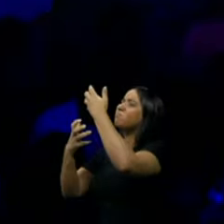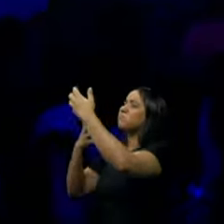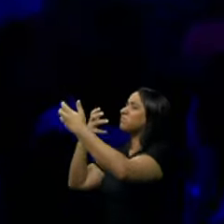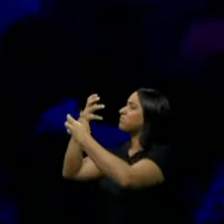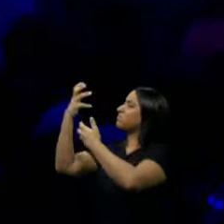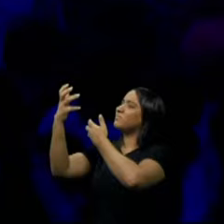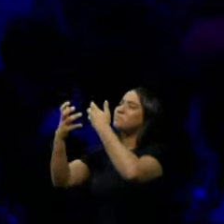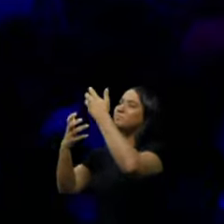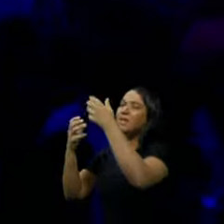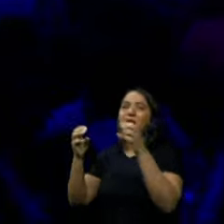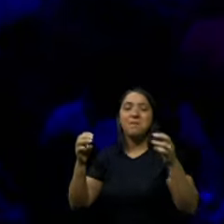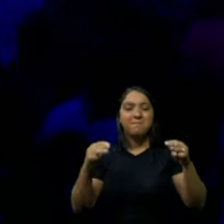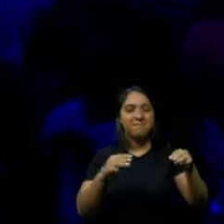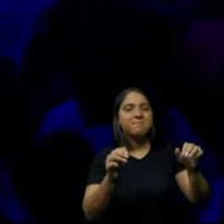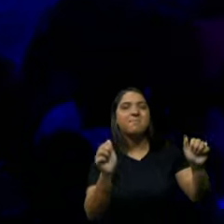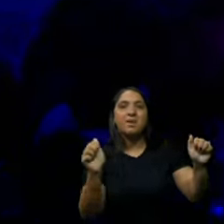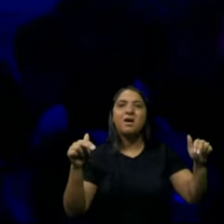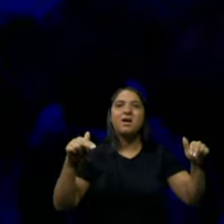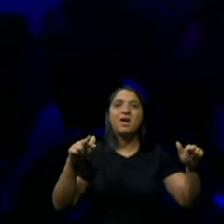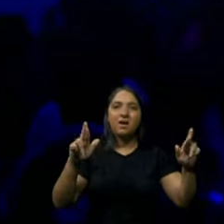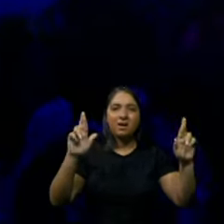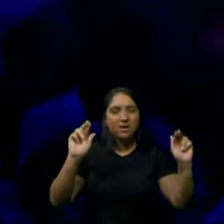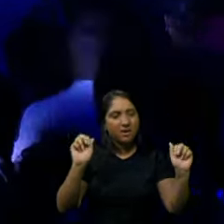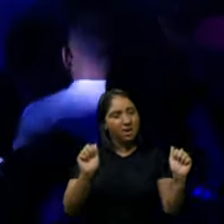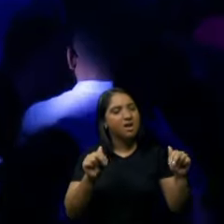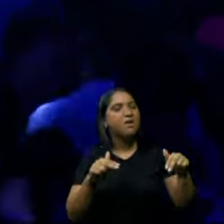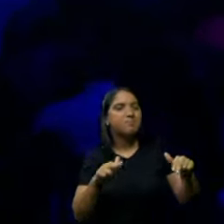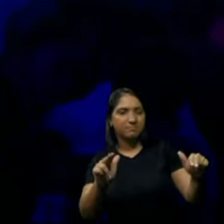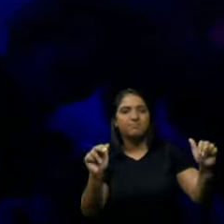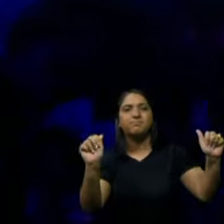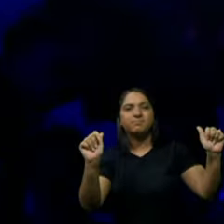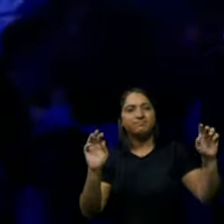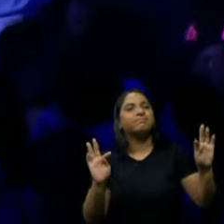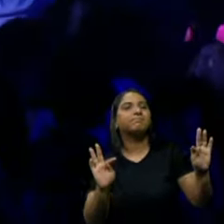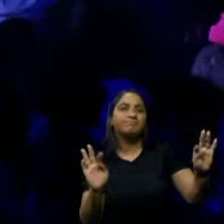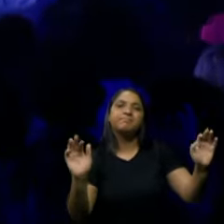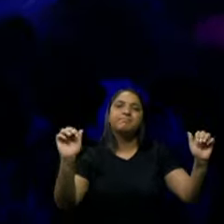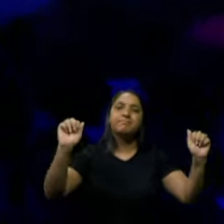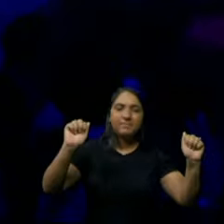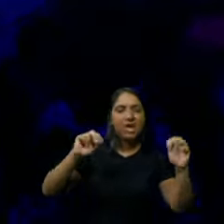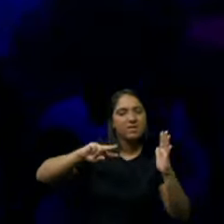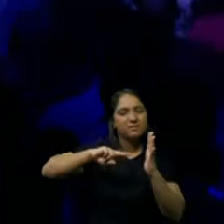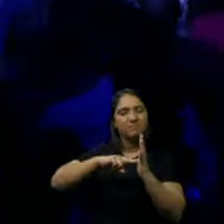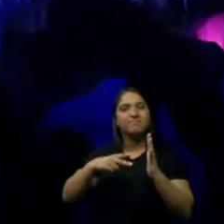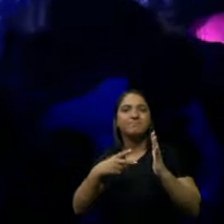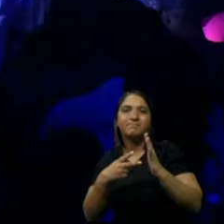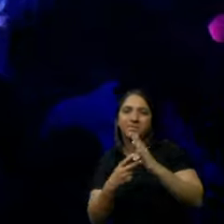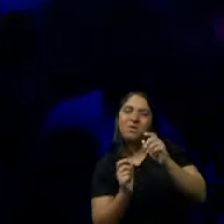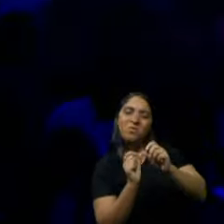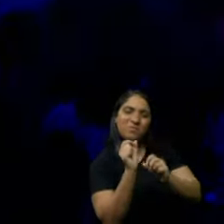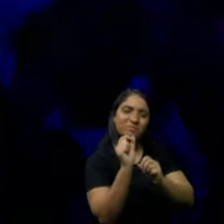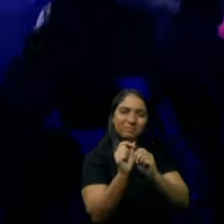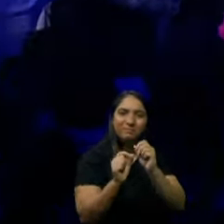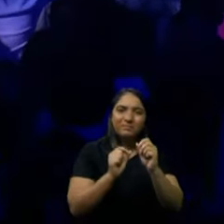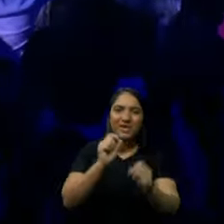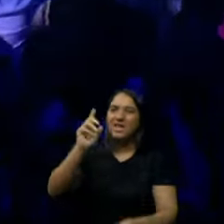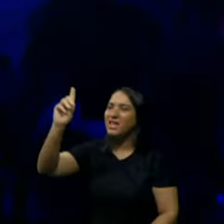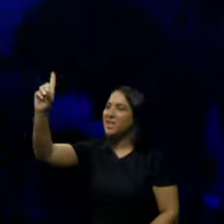os filhos e filhas ferrar te adoram te espero